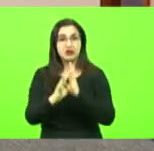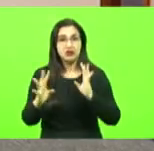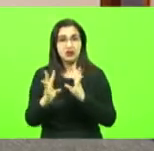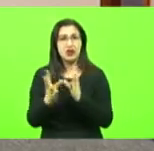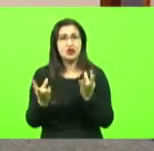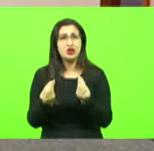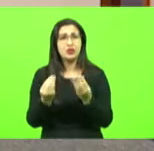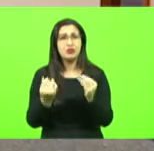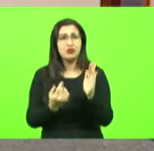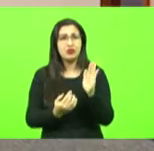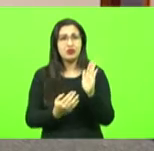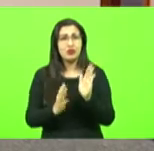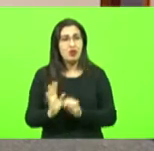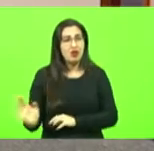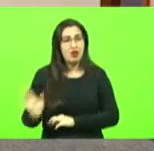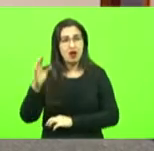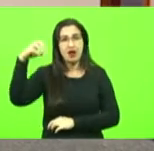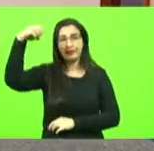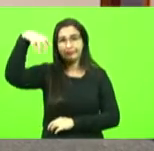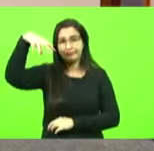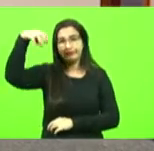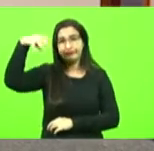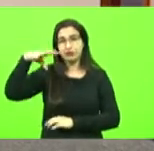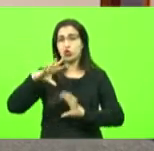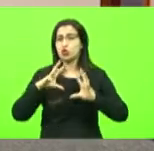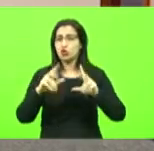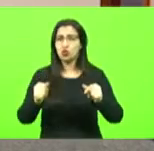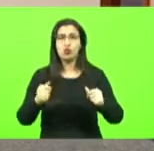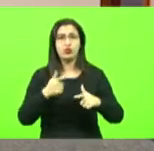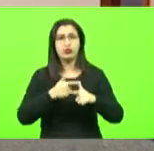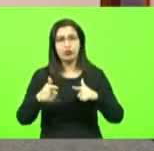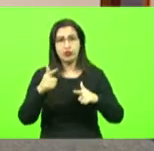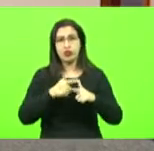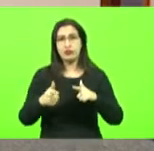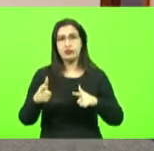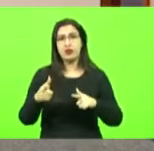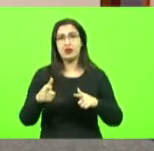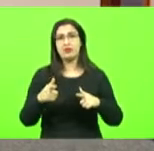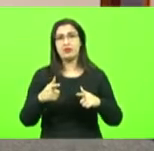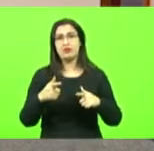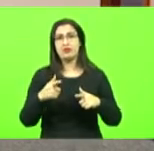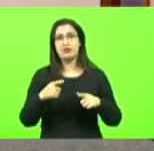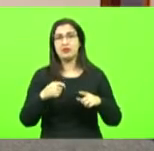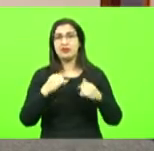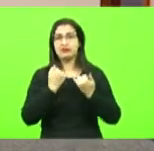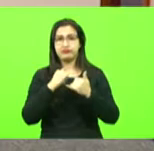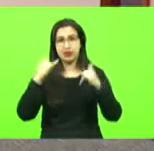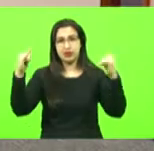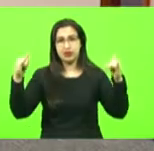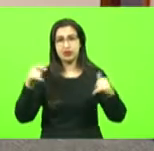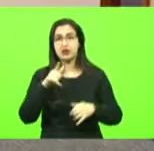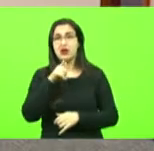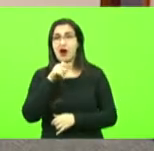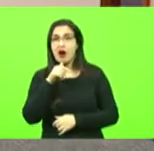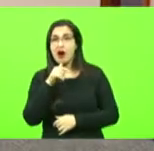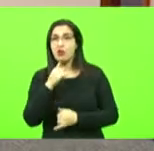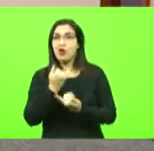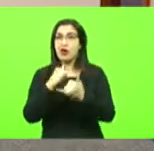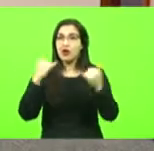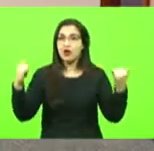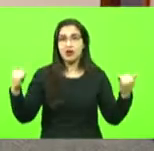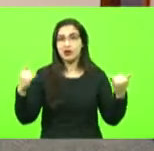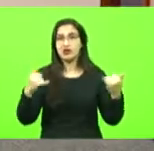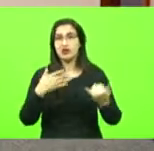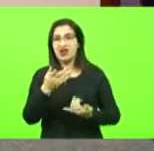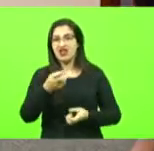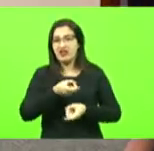mais cara. Somos todos e todas atingidas pelo modelo energético. Por isso gritamos: água e energia não são